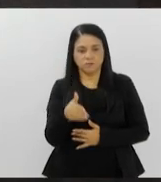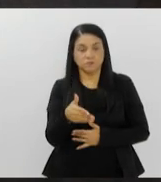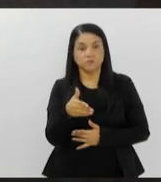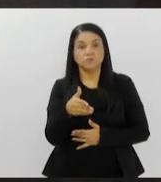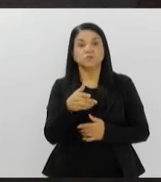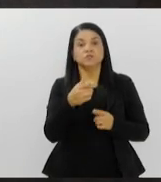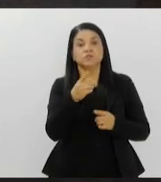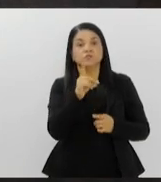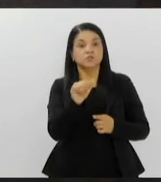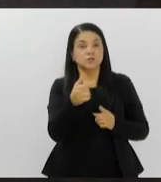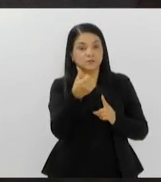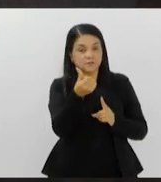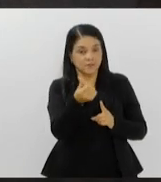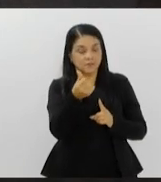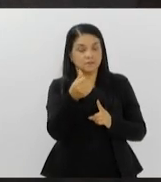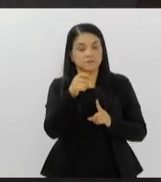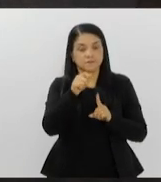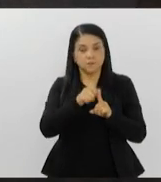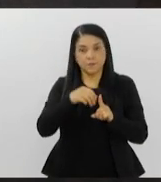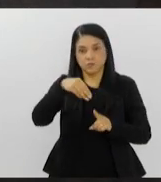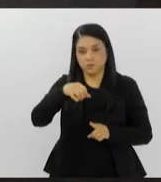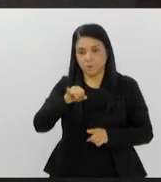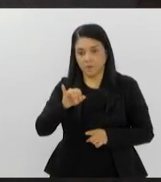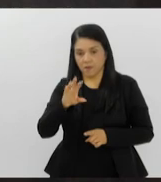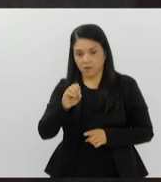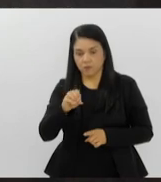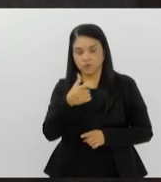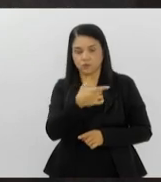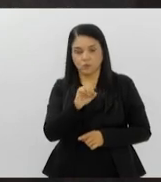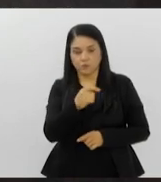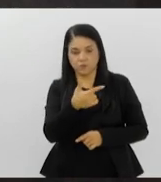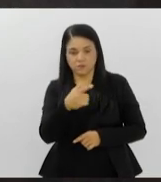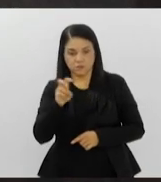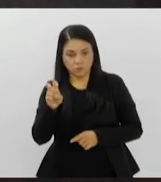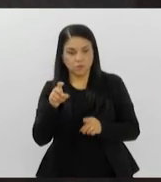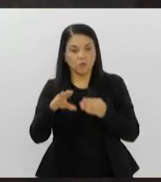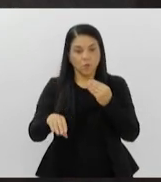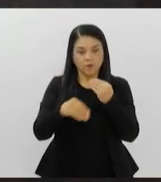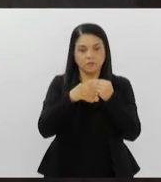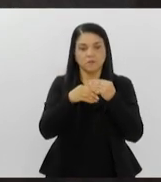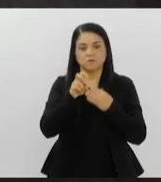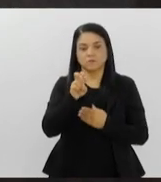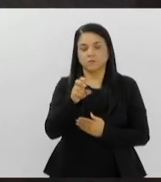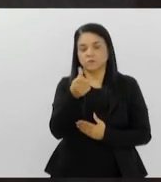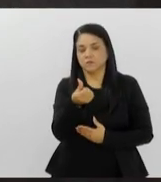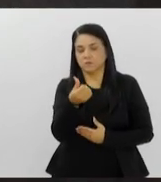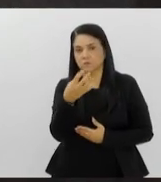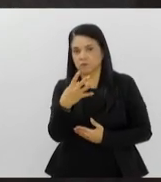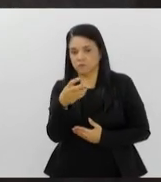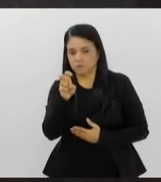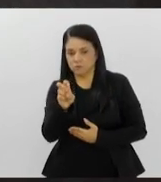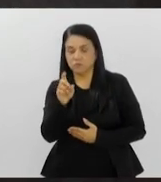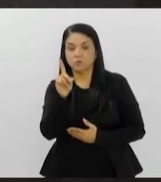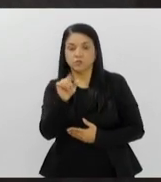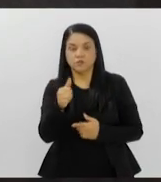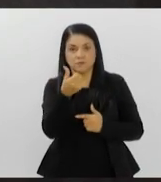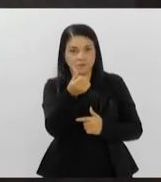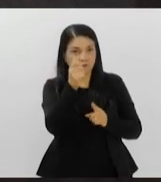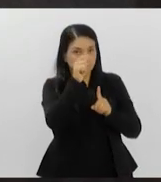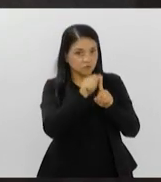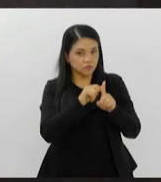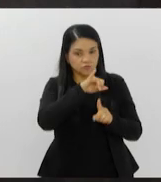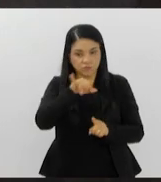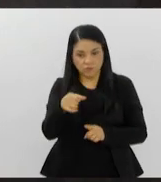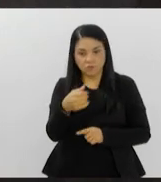4.547, de 6 de maio de 2005, e o anexo da lei 5.645, de 6 de janeiro de 2010,